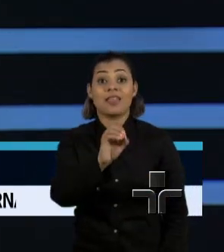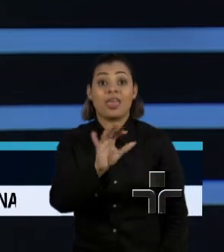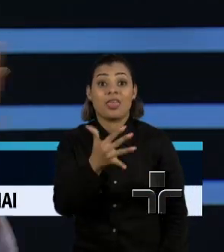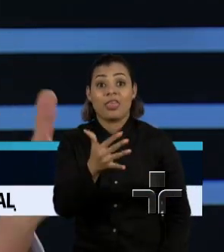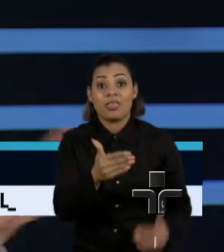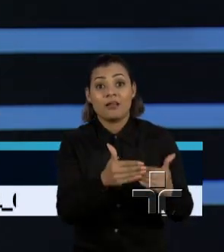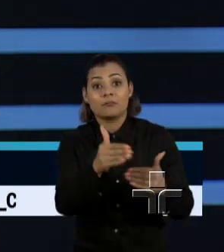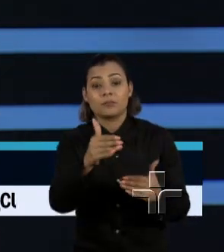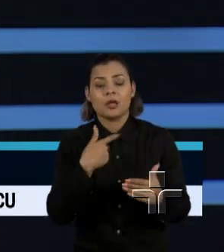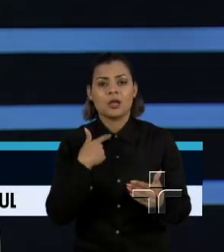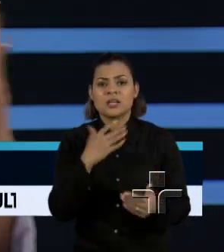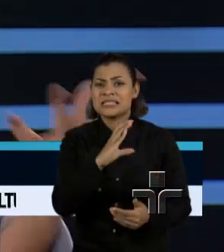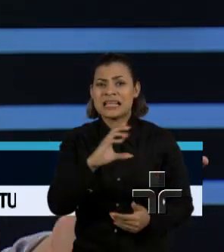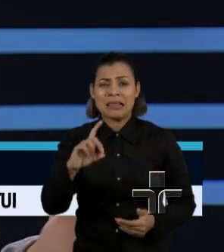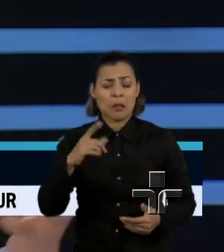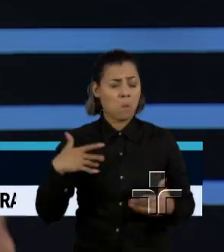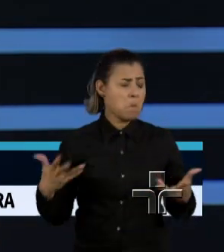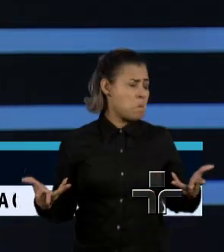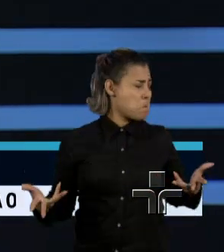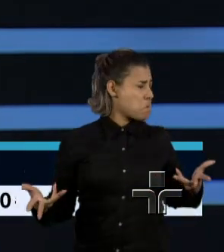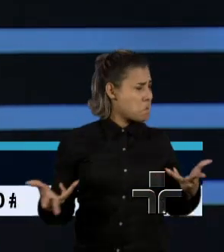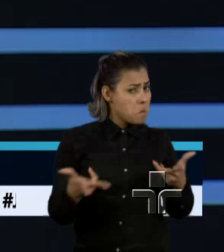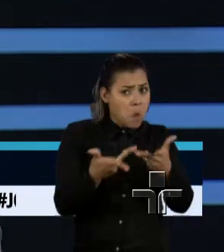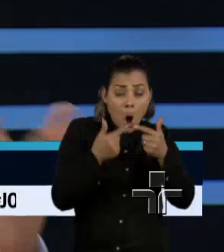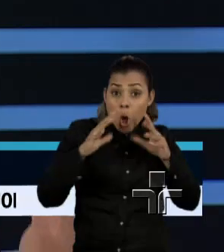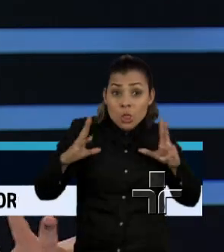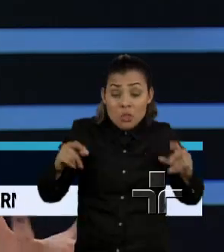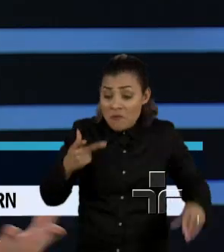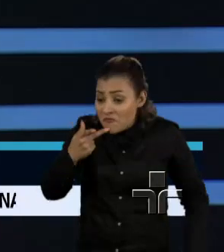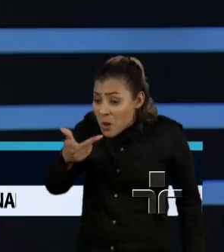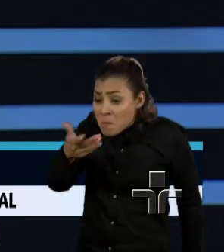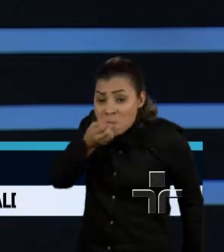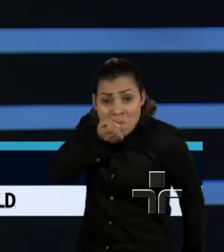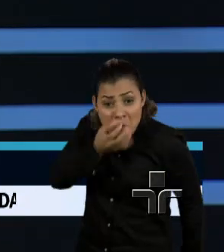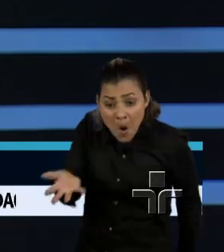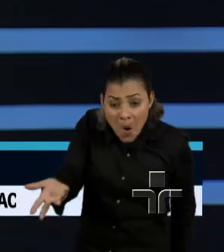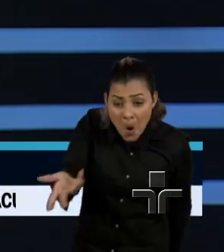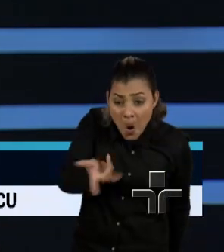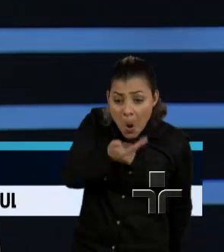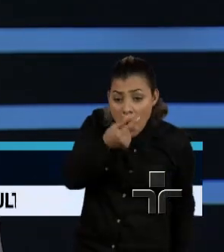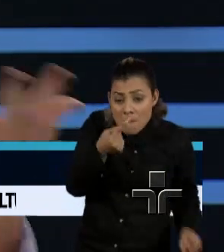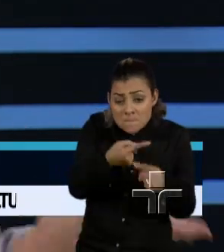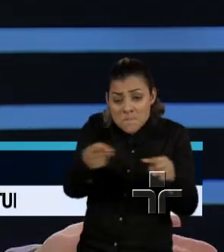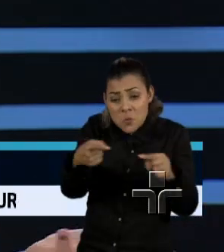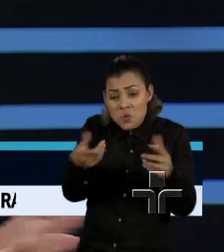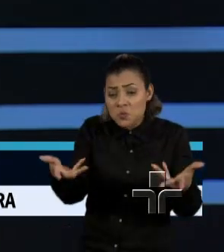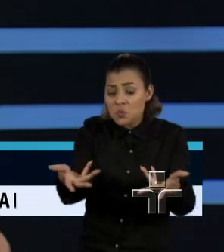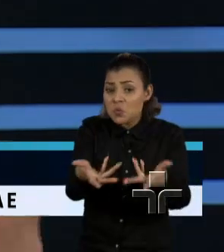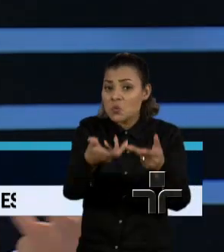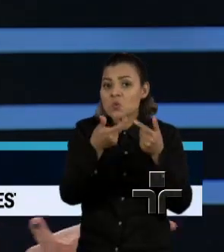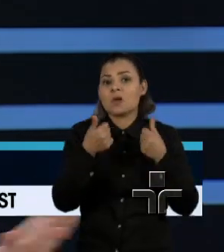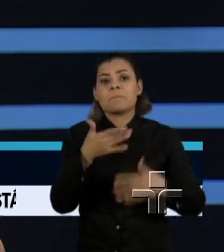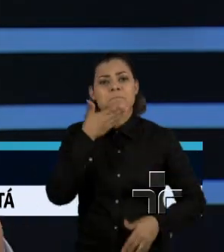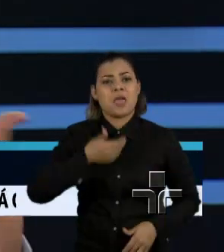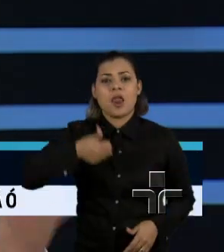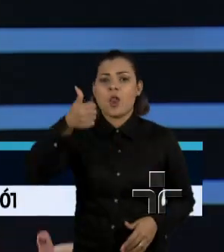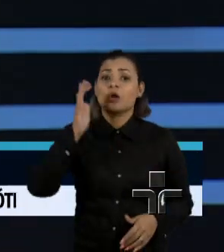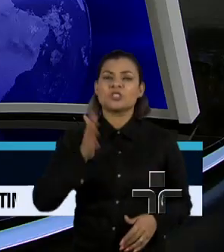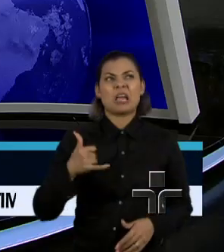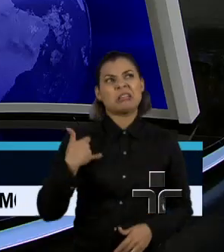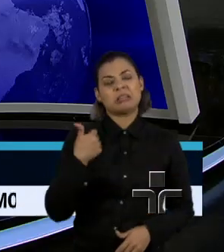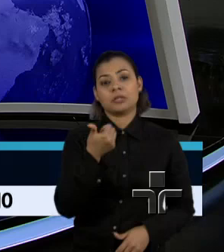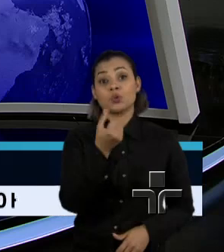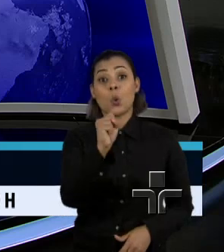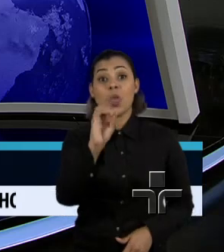o melhor álbum, porque a crítica assim, falou muito bem, disse que foi o melhor álbum da carreira dele, já com quase